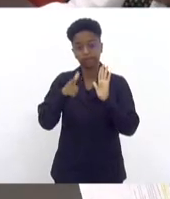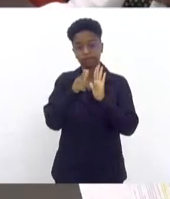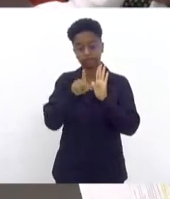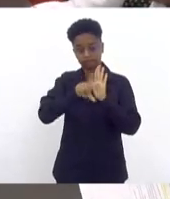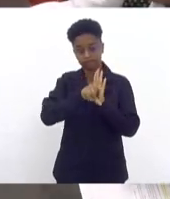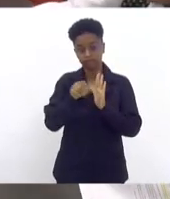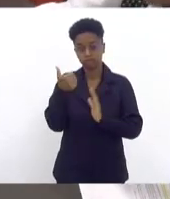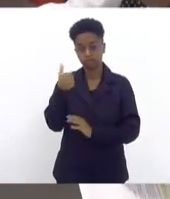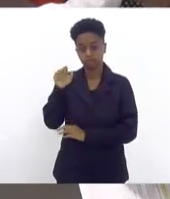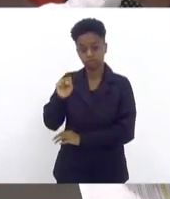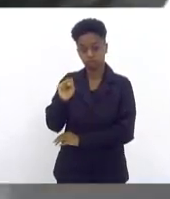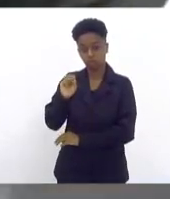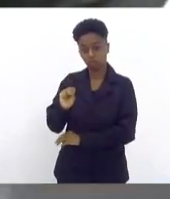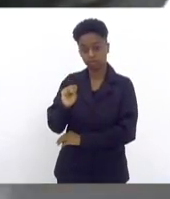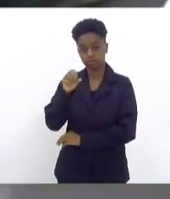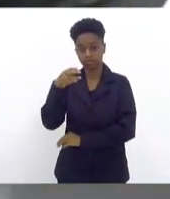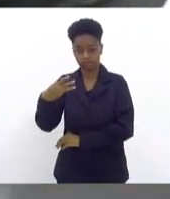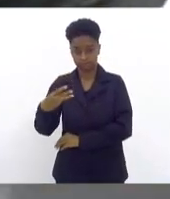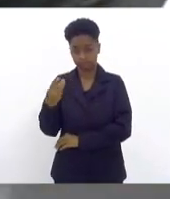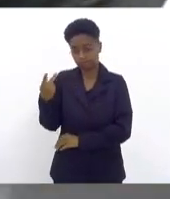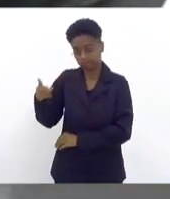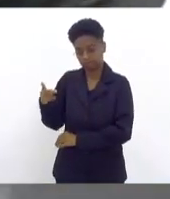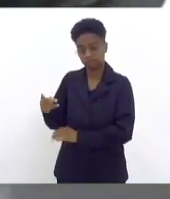2020, de relatoria do deputado Filipinho Raves.